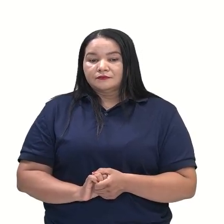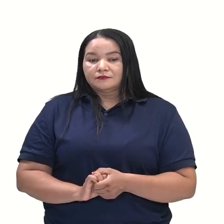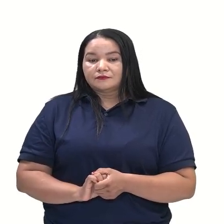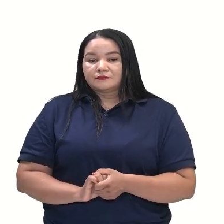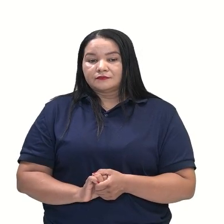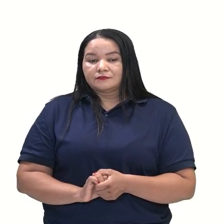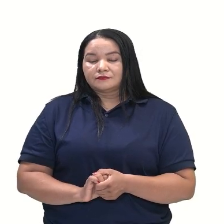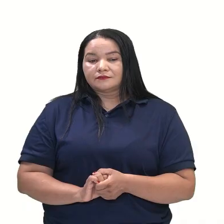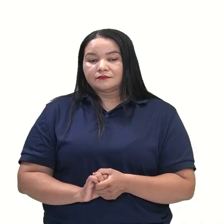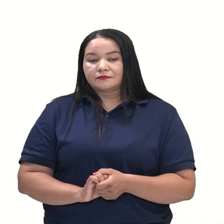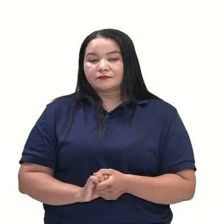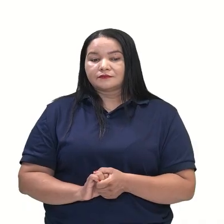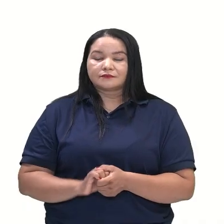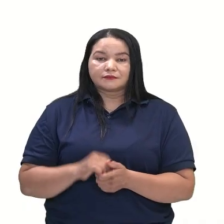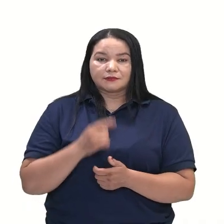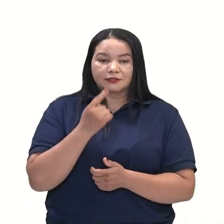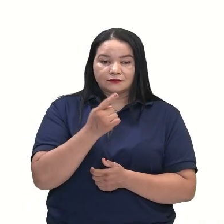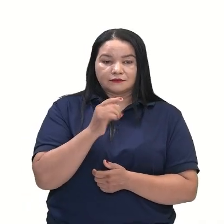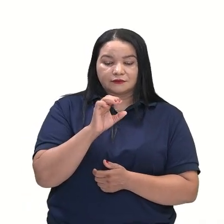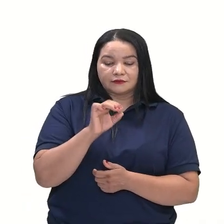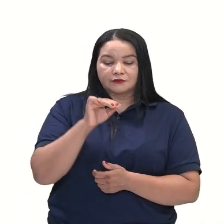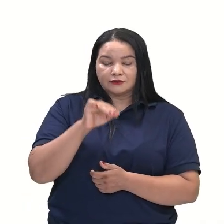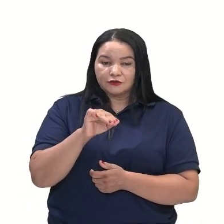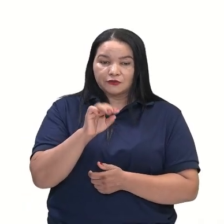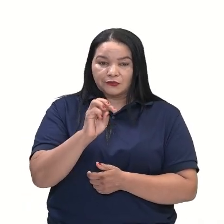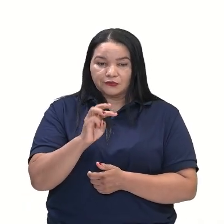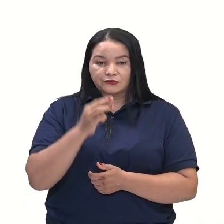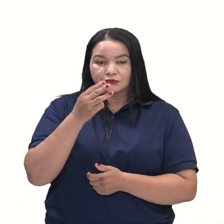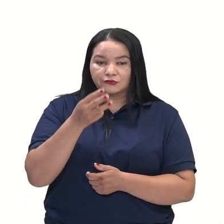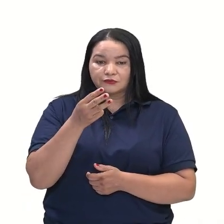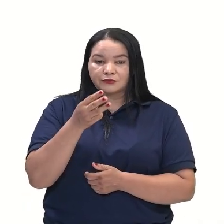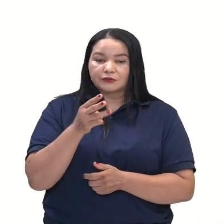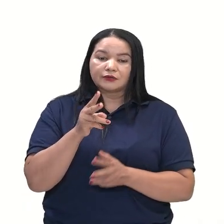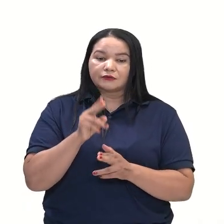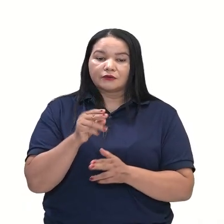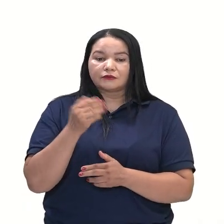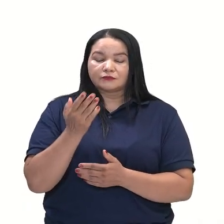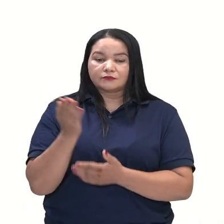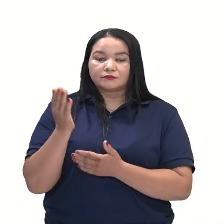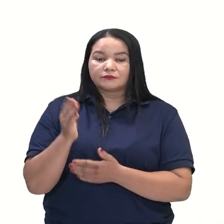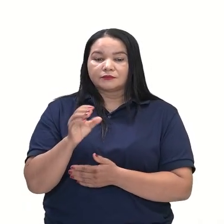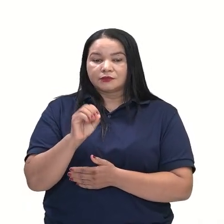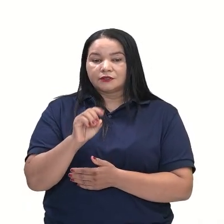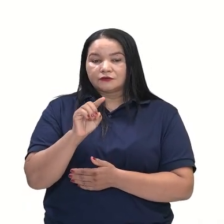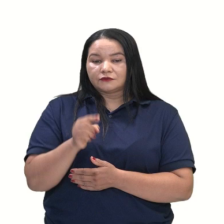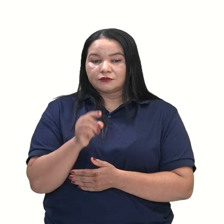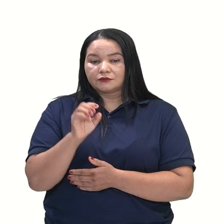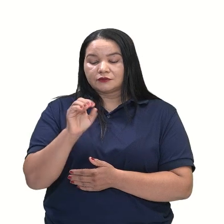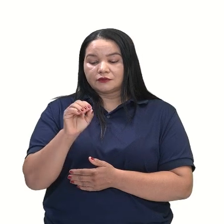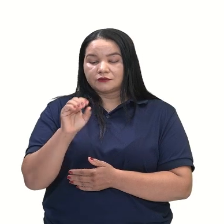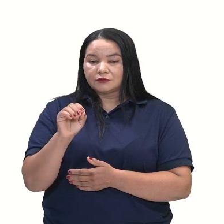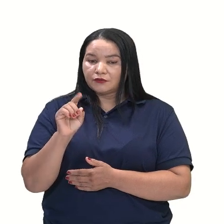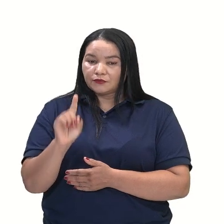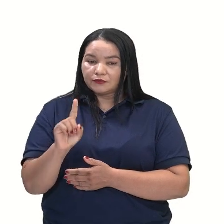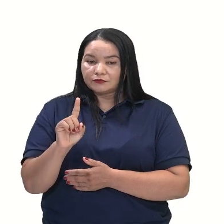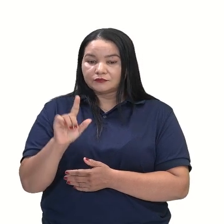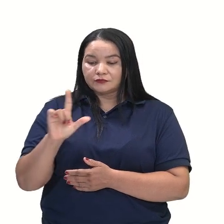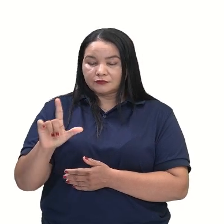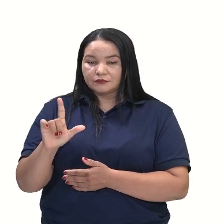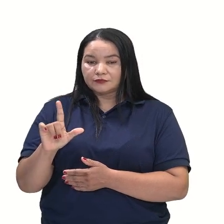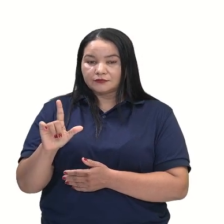corresponde, 1 centímetro cúbico, desculpa, corresponde ali a 1 milésimo do